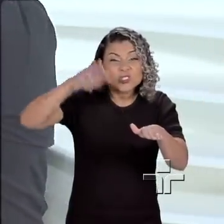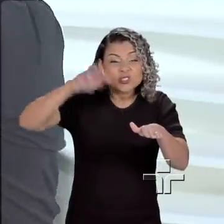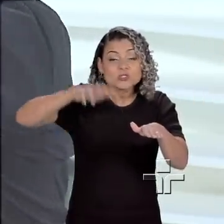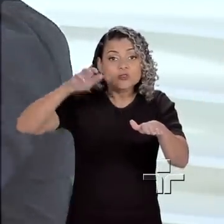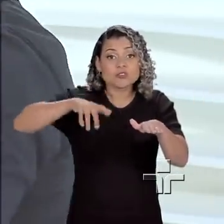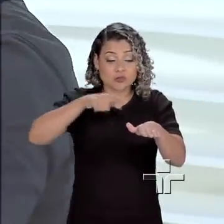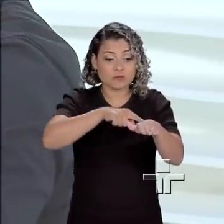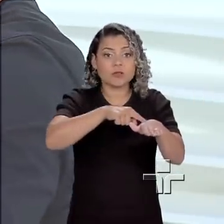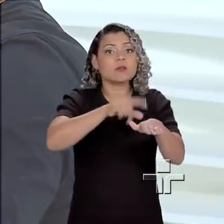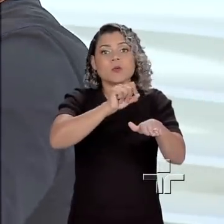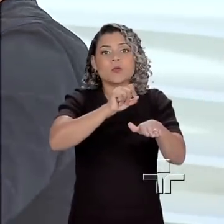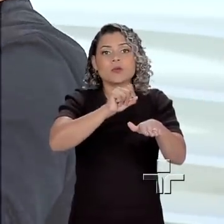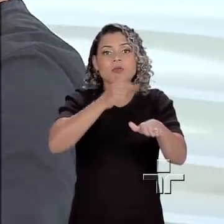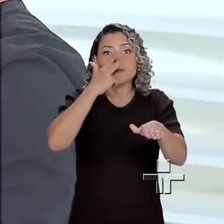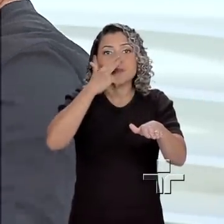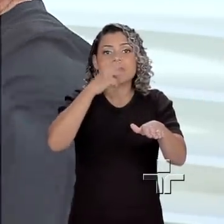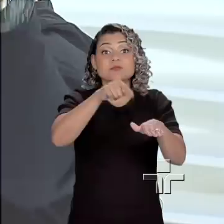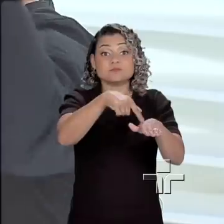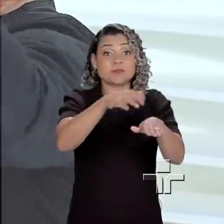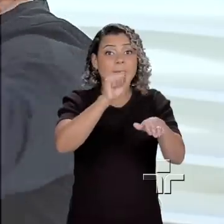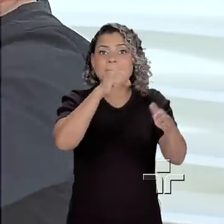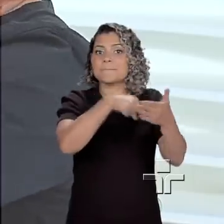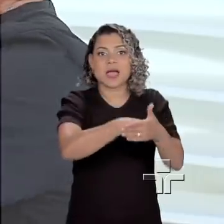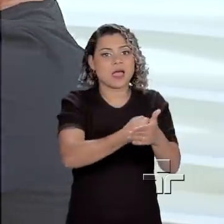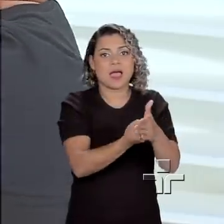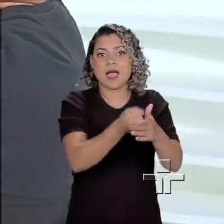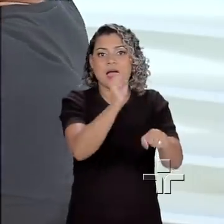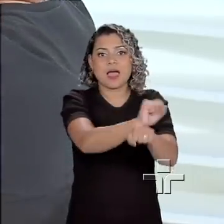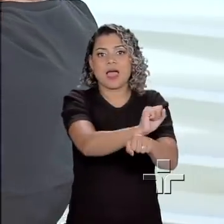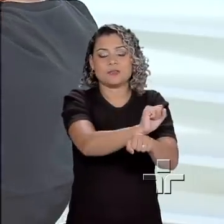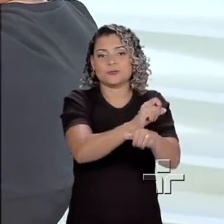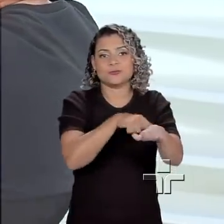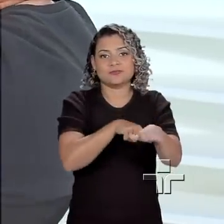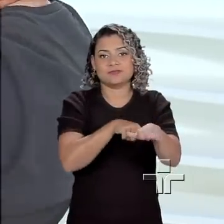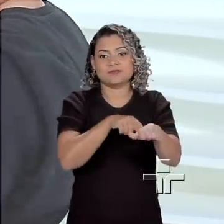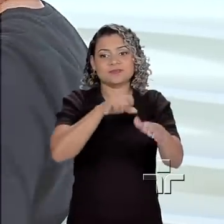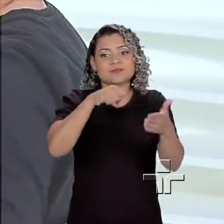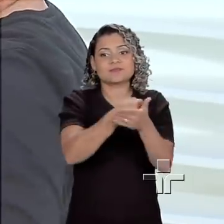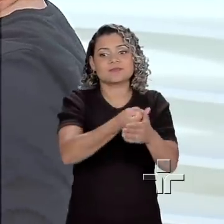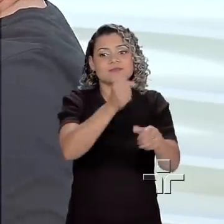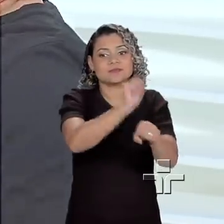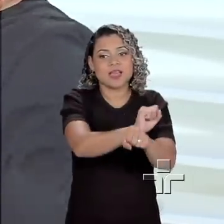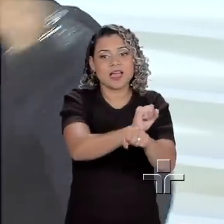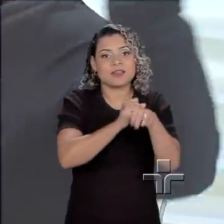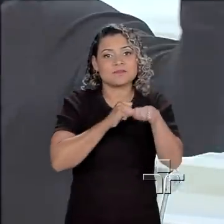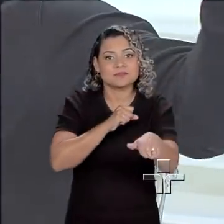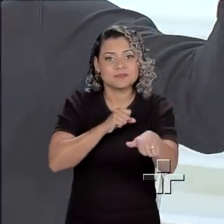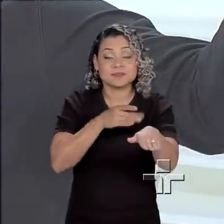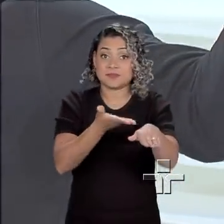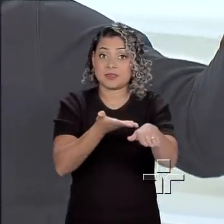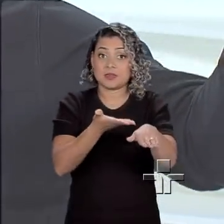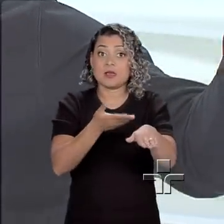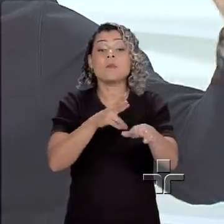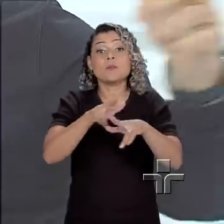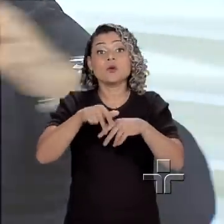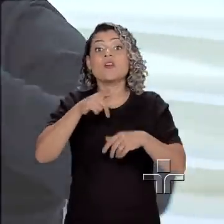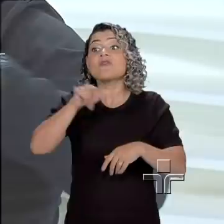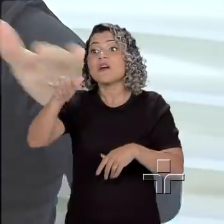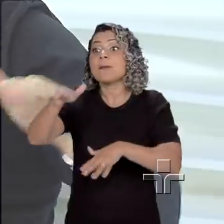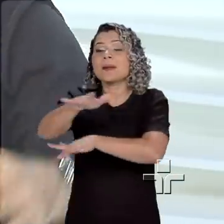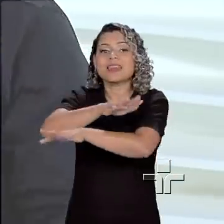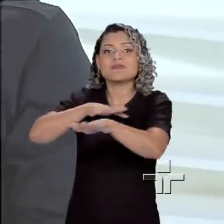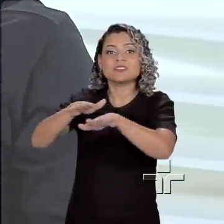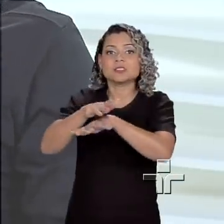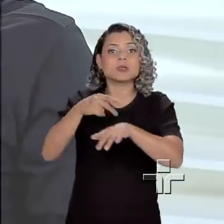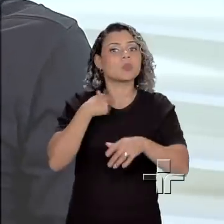você para cá, cai uma barreira física comandada pelo digital que desvia os carros para lá. Por outro lado, eu posso dizer o seguinte, vai ter uma manifestação não sei aonde, eu digo, não